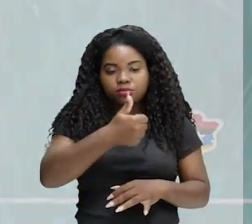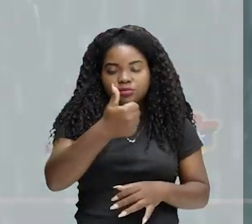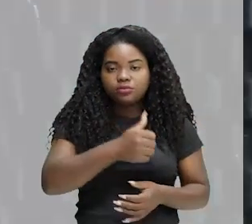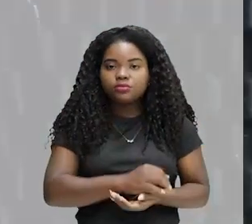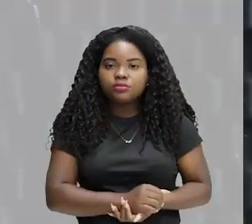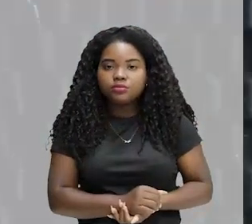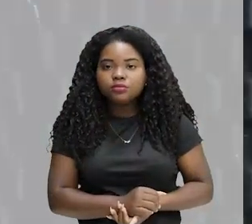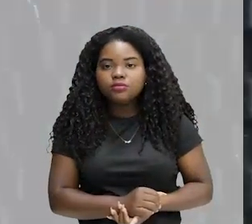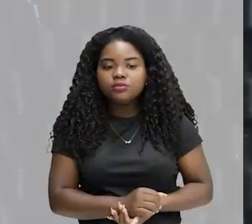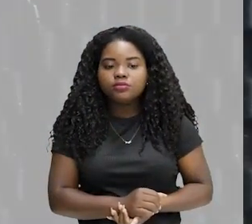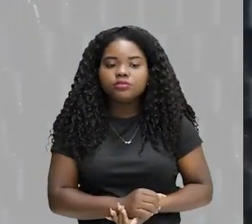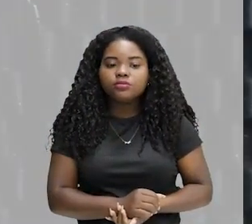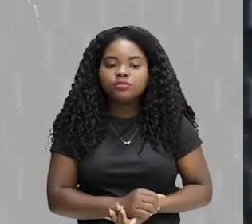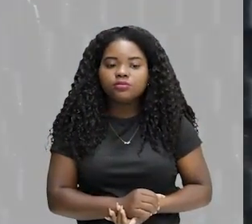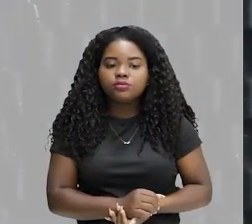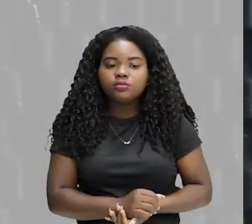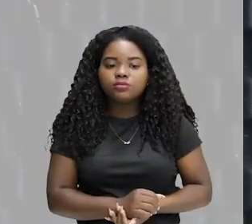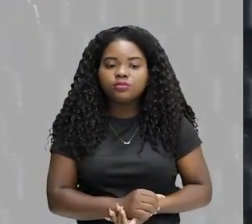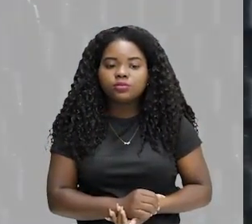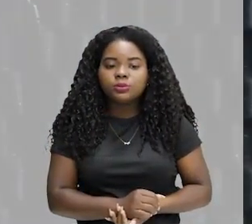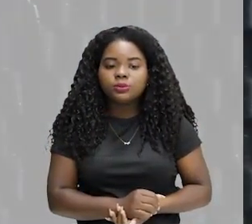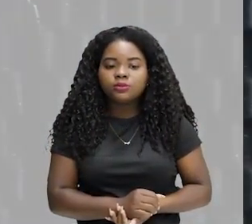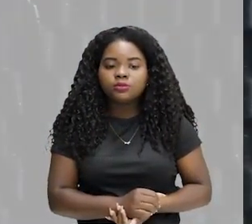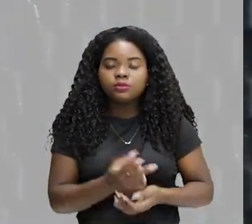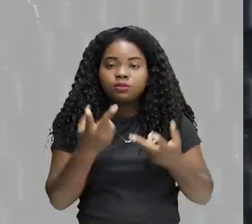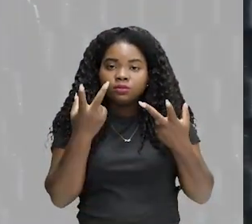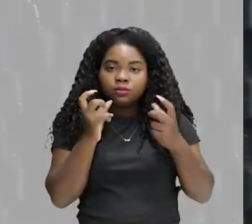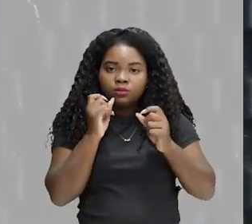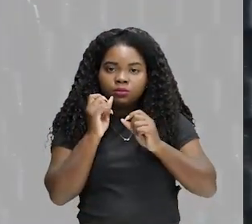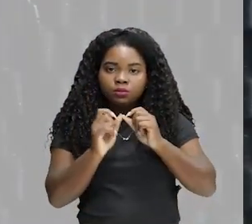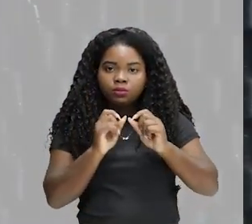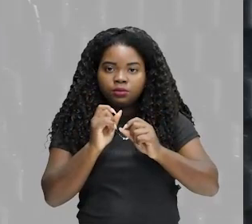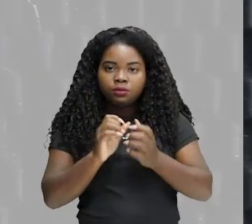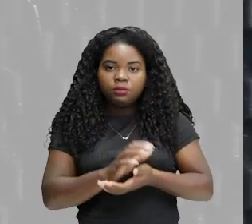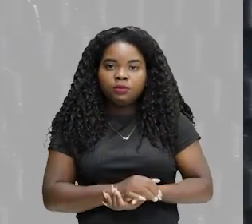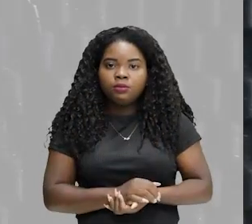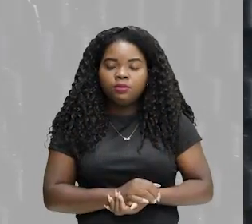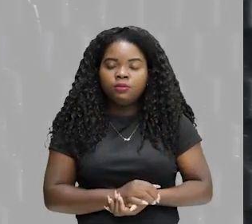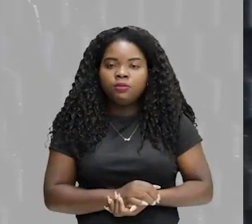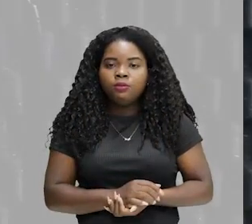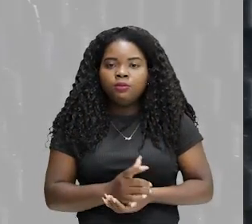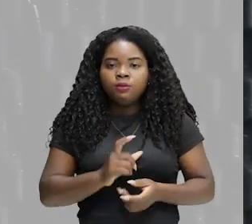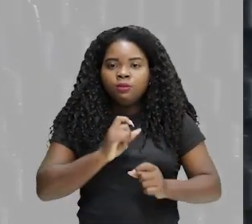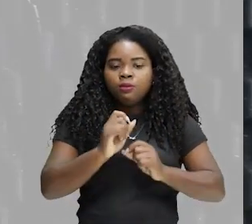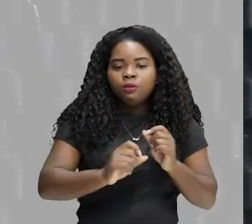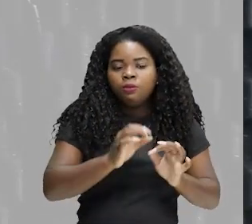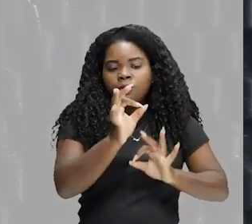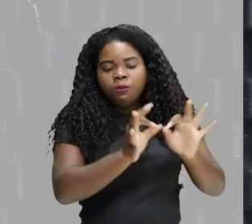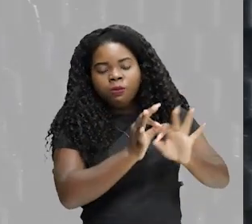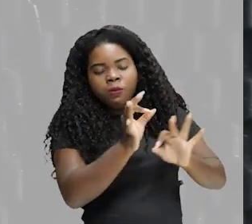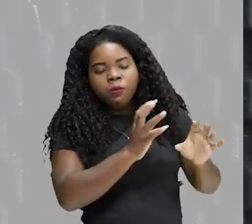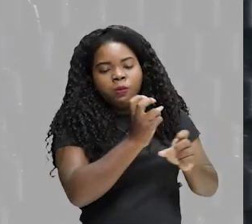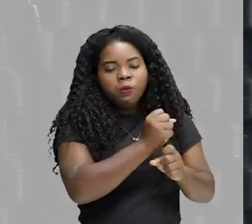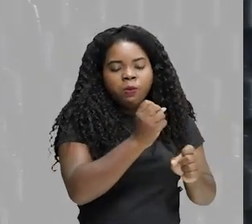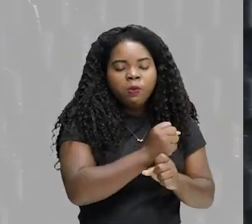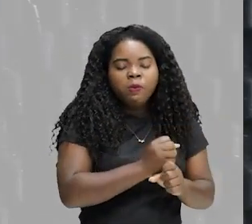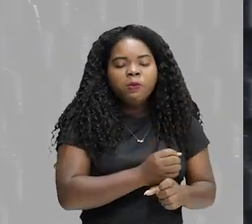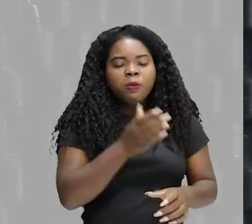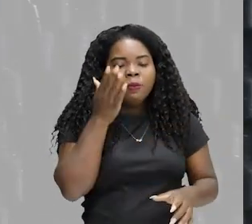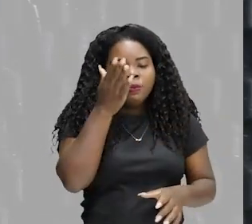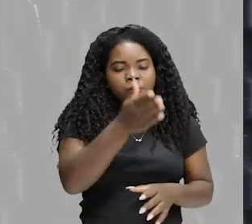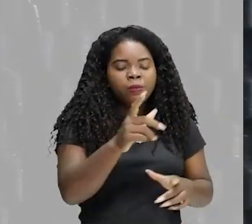essa primeira questão, tá? Então, perceba que vai haver casos que você vai calcular de fato de direito o